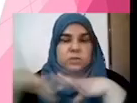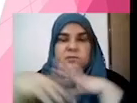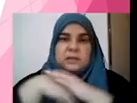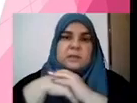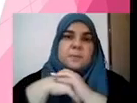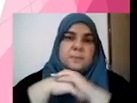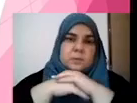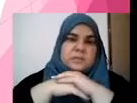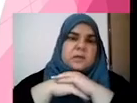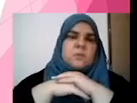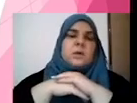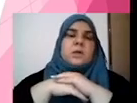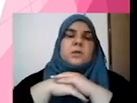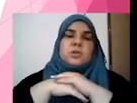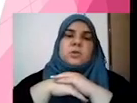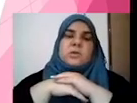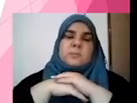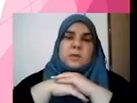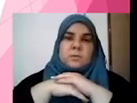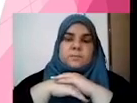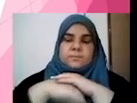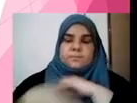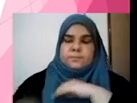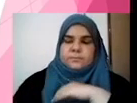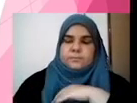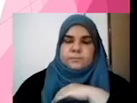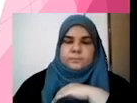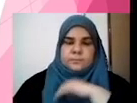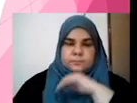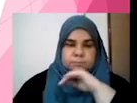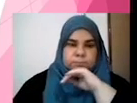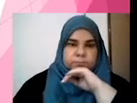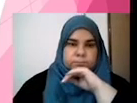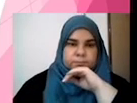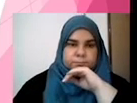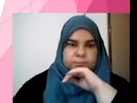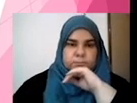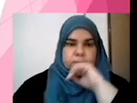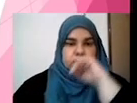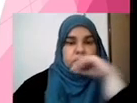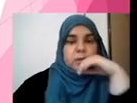não dividem na proporção de 2 para 1.